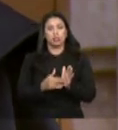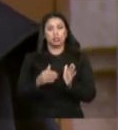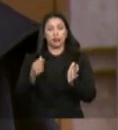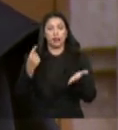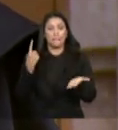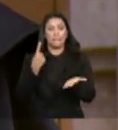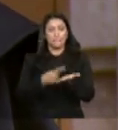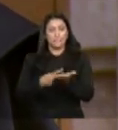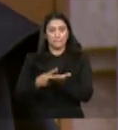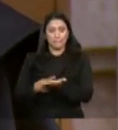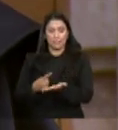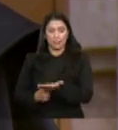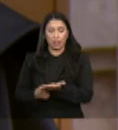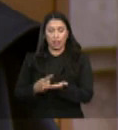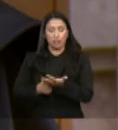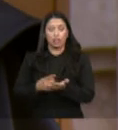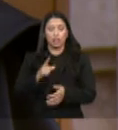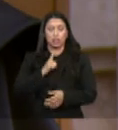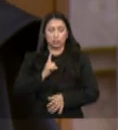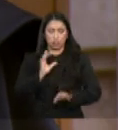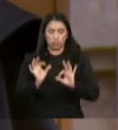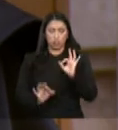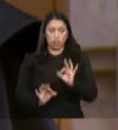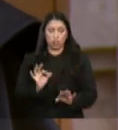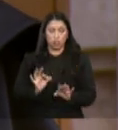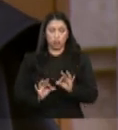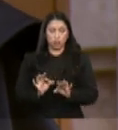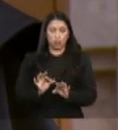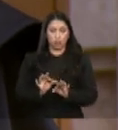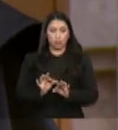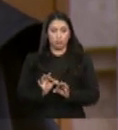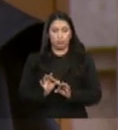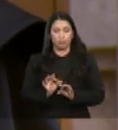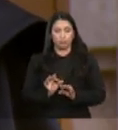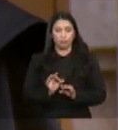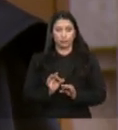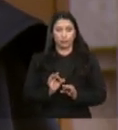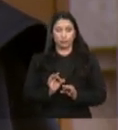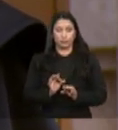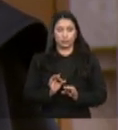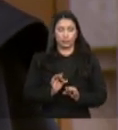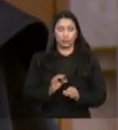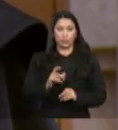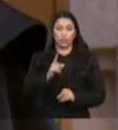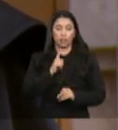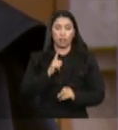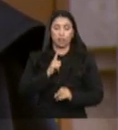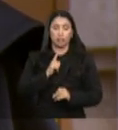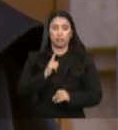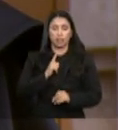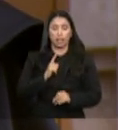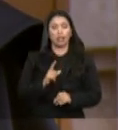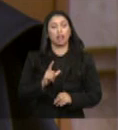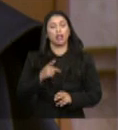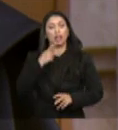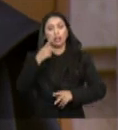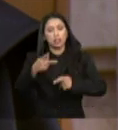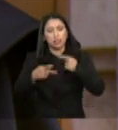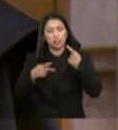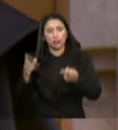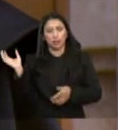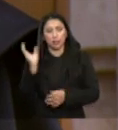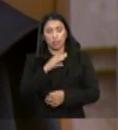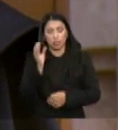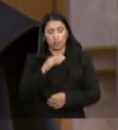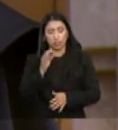profunda e poderosa vocação de jurista o habilitava a proferir essa série eles palavras de seu texto